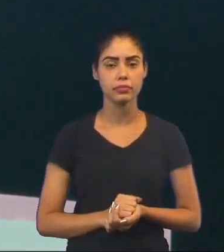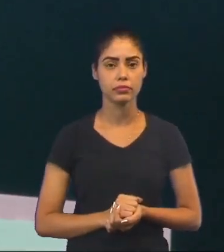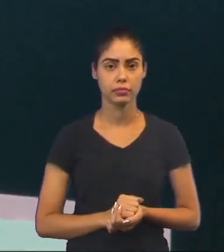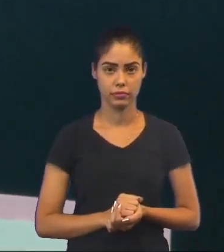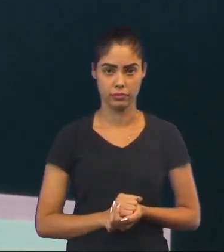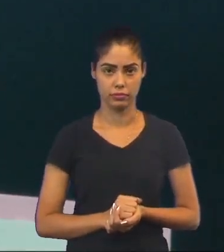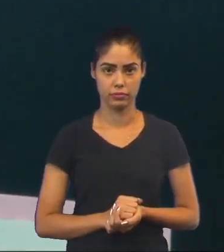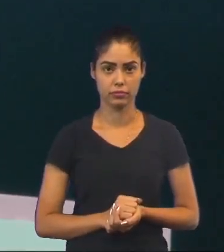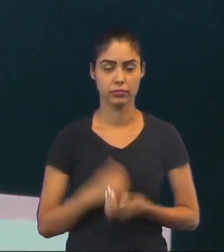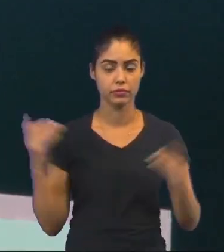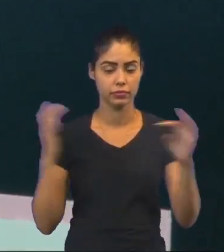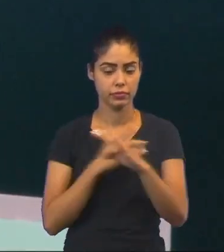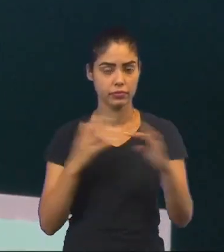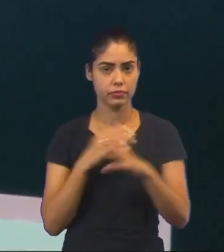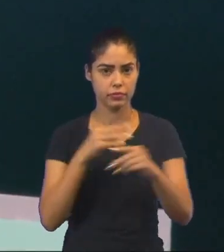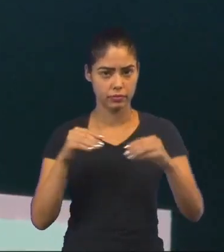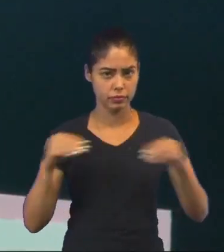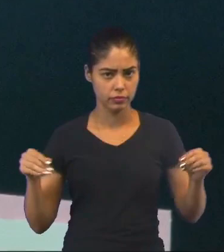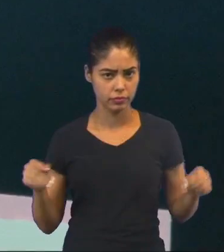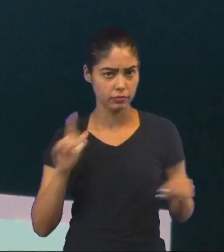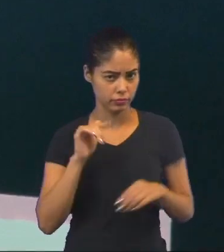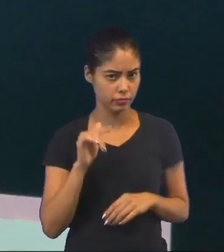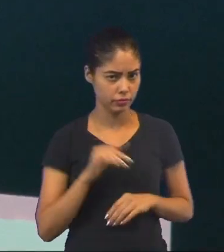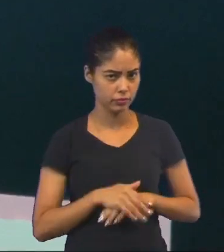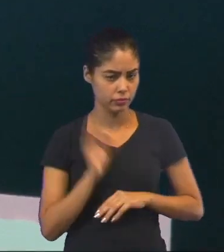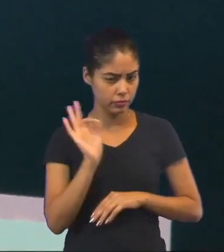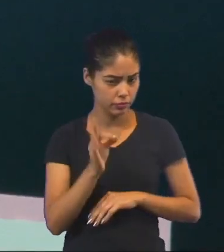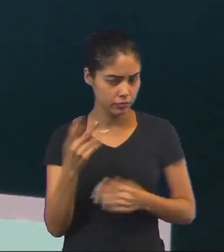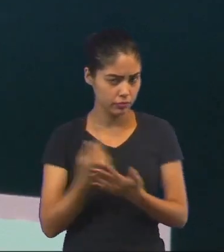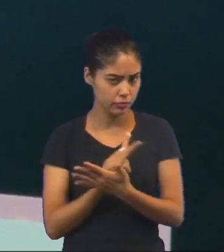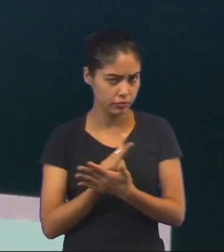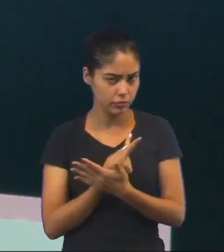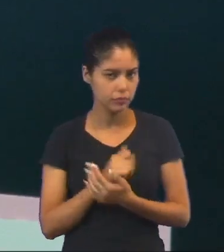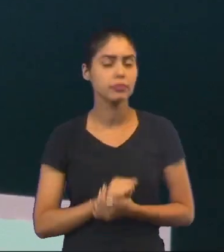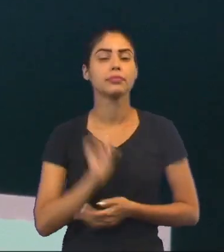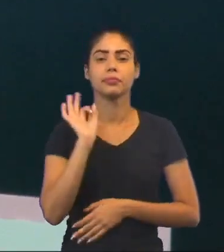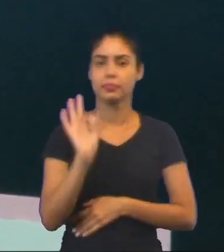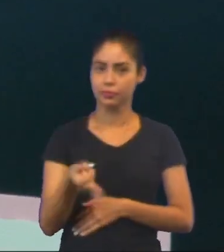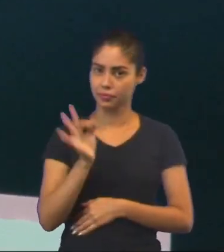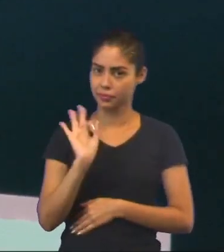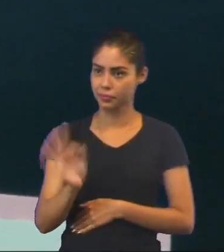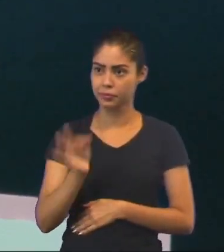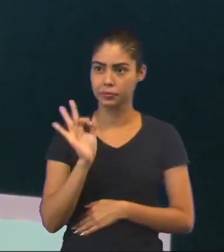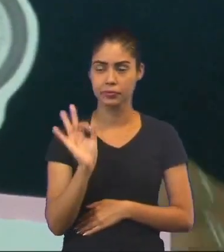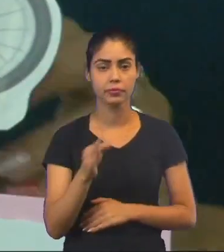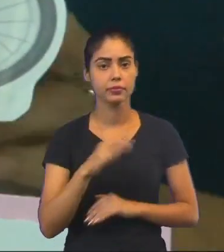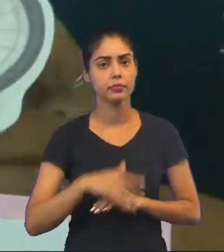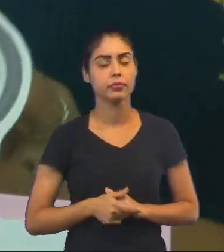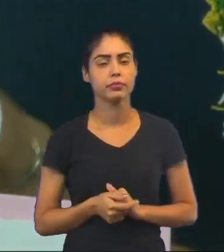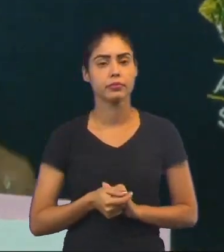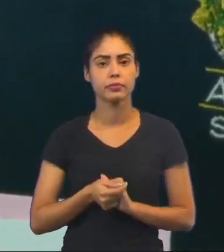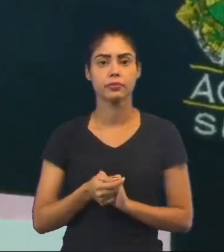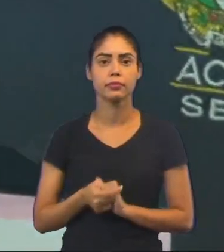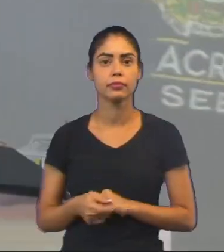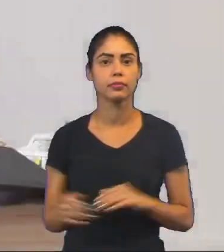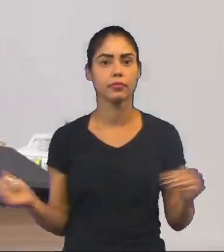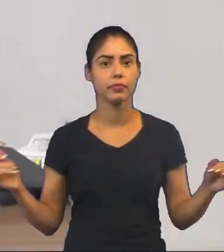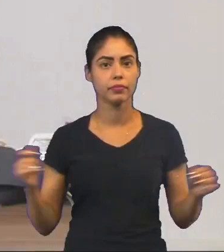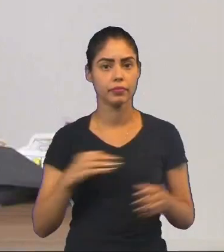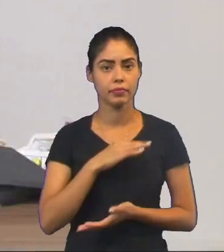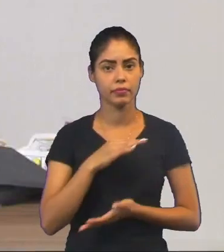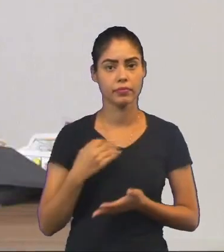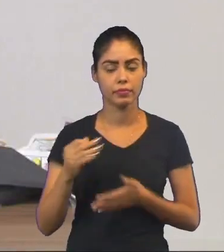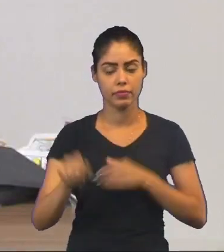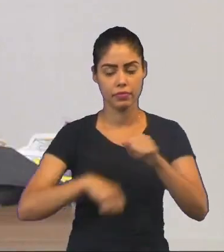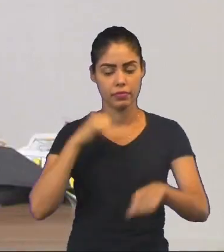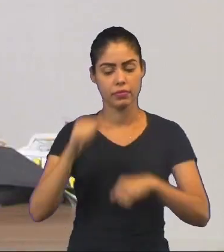terrestre, será? Está certo ou está errado? Está certo. A bicicleta é um meio